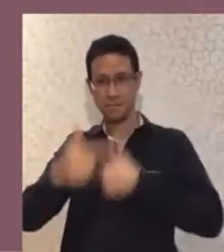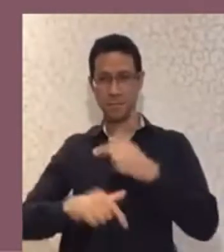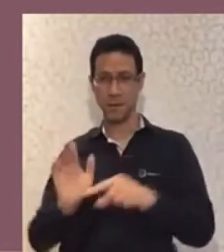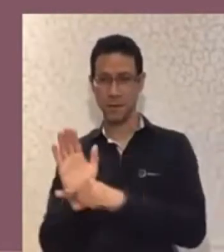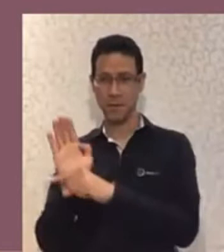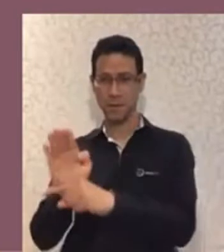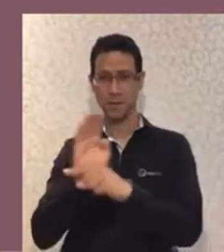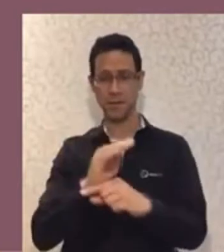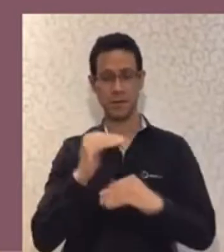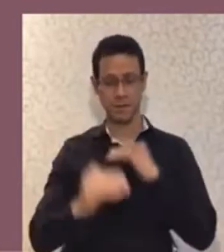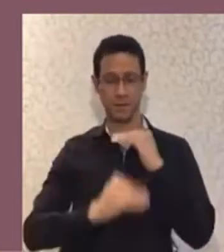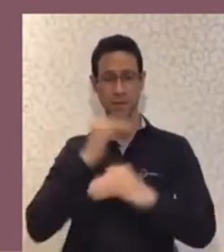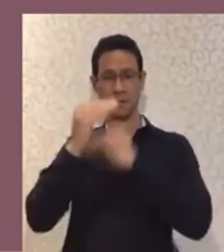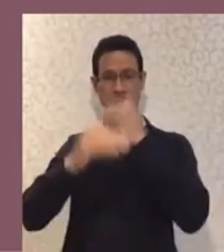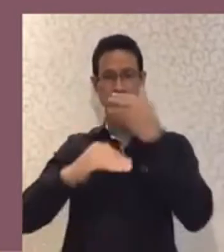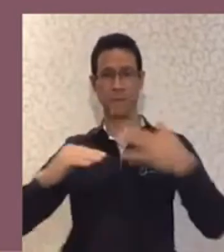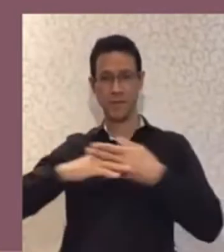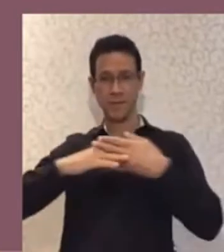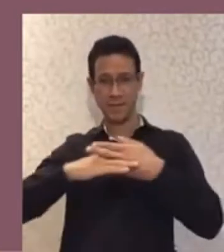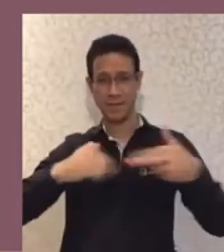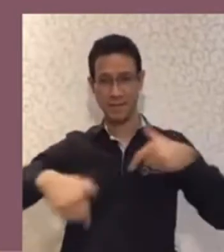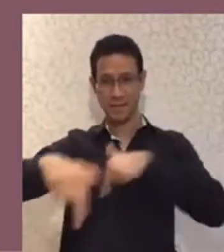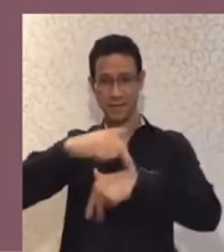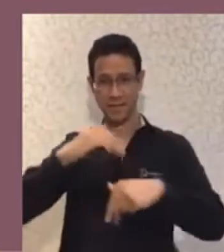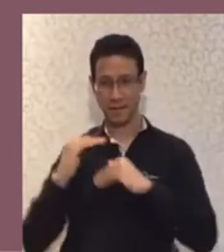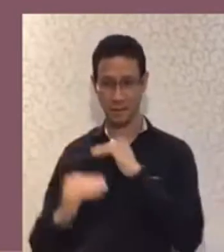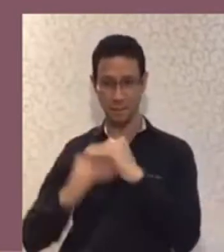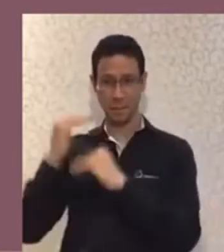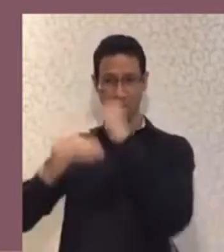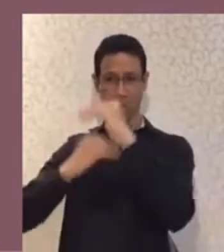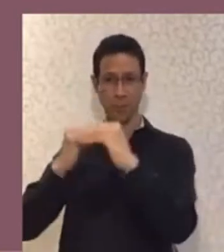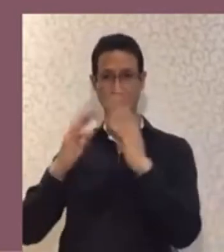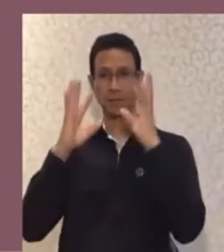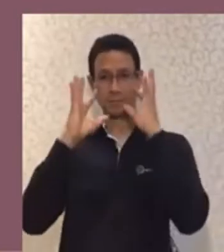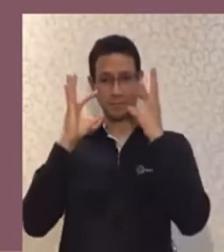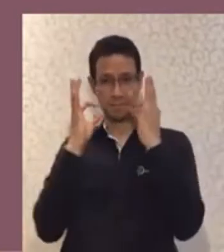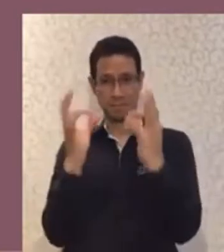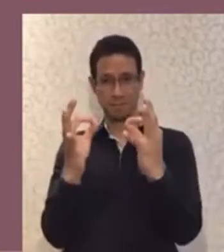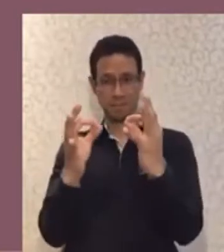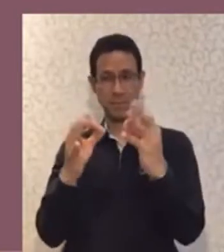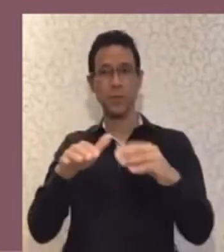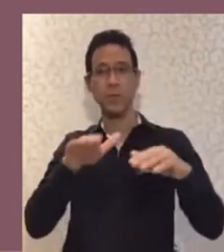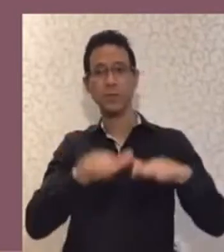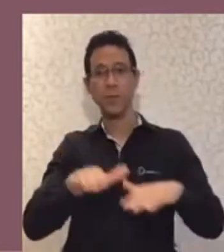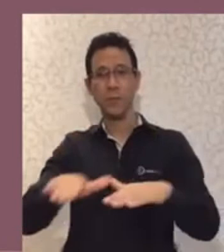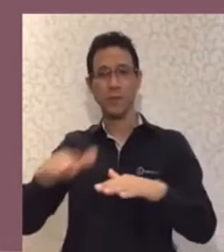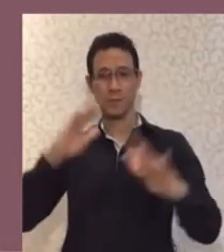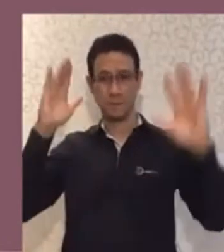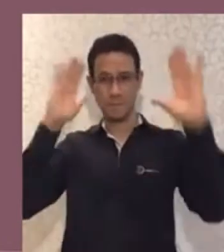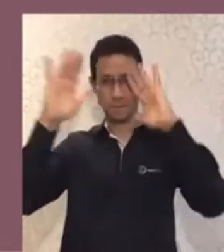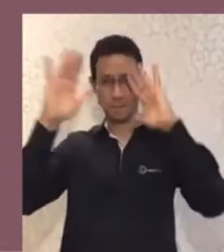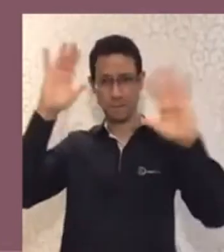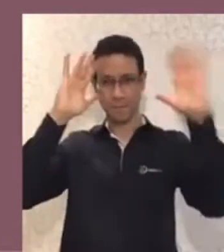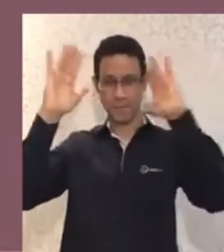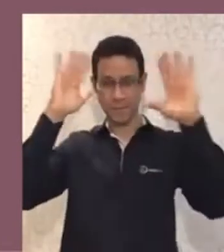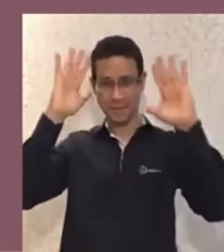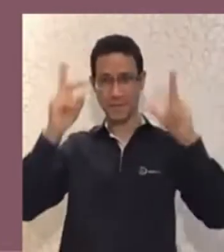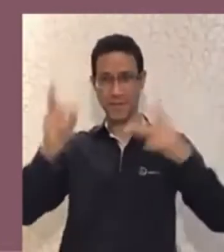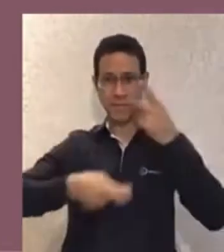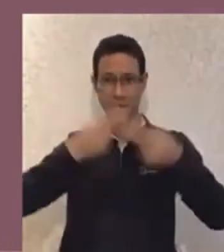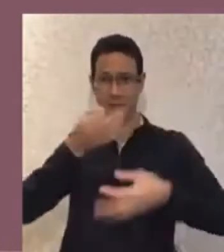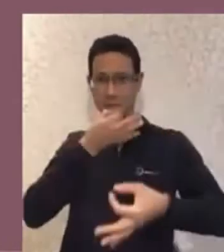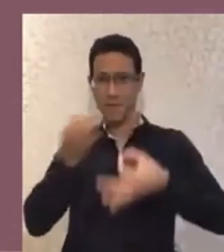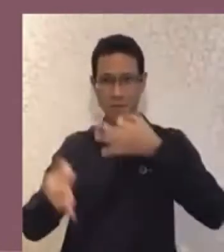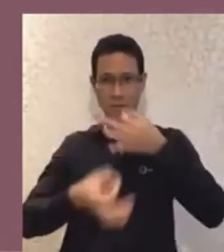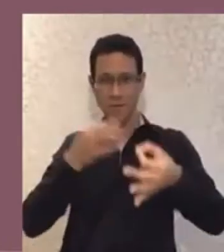sentidos de cidadania, está atenta ao movimento de pensar, refletir, falar e escutar as